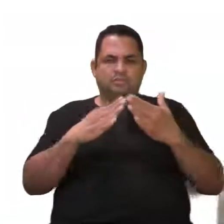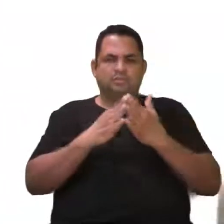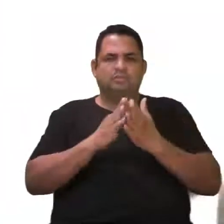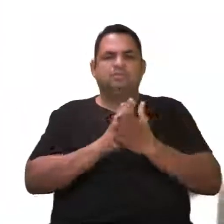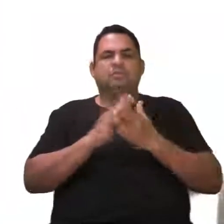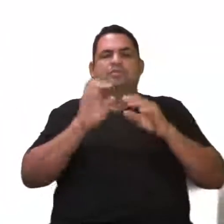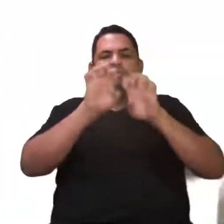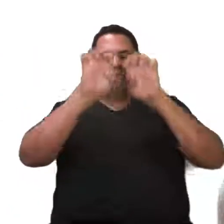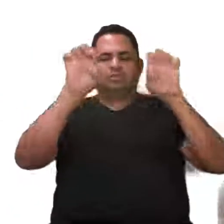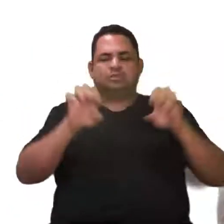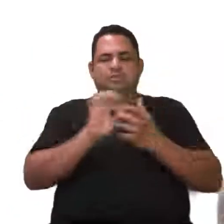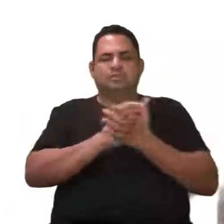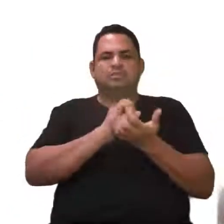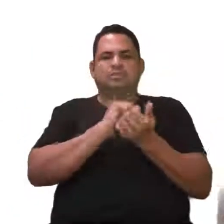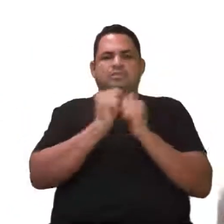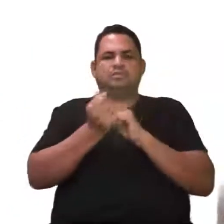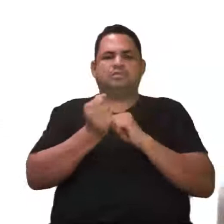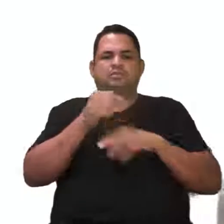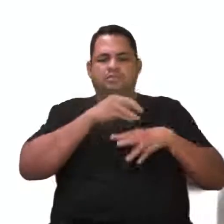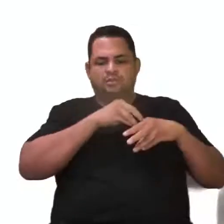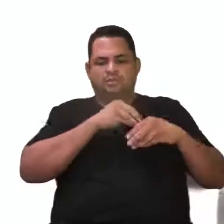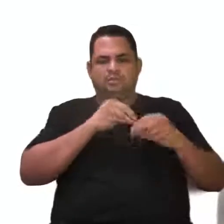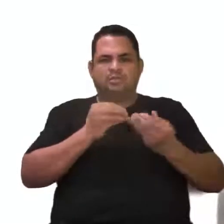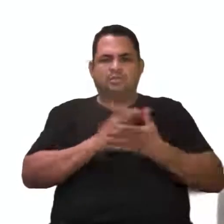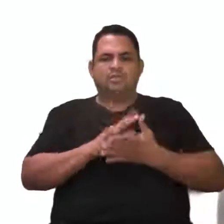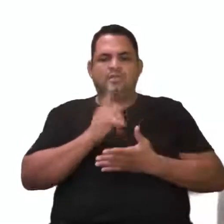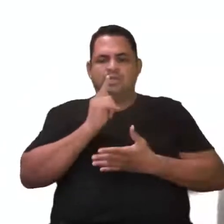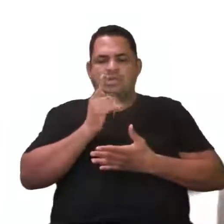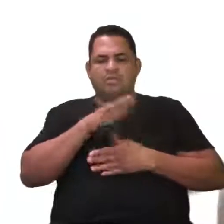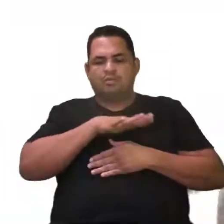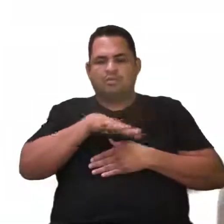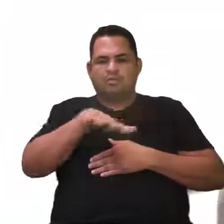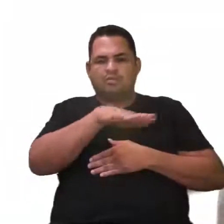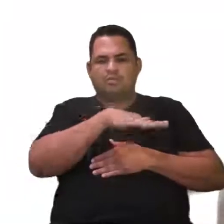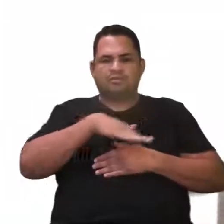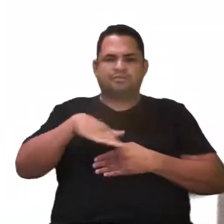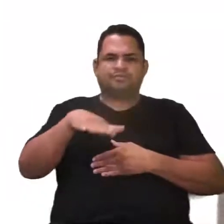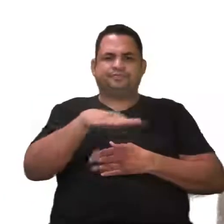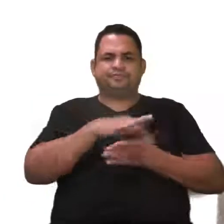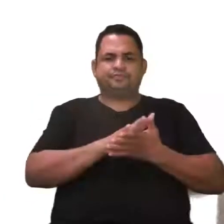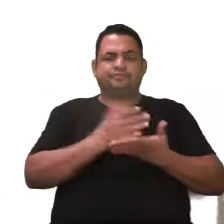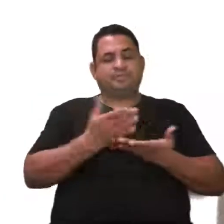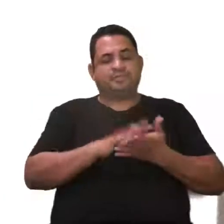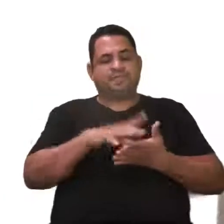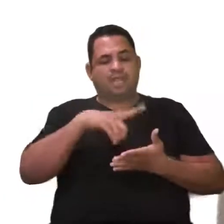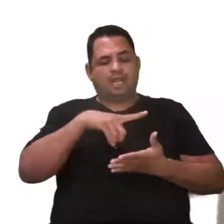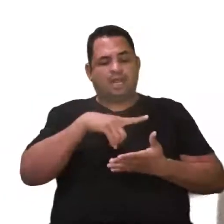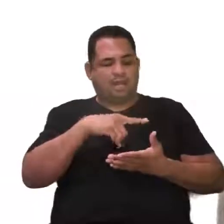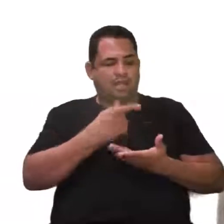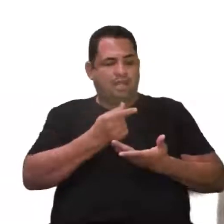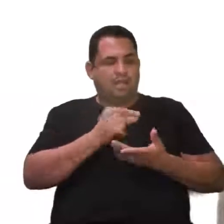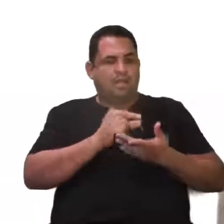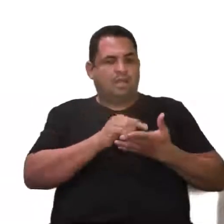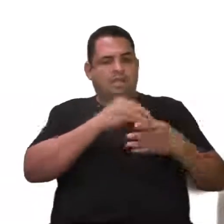estrutural do corpo para adaptar ao ambiente terrestre ou aquático. Se eu estiver falando do ambiente terrestre também, animais que